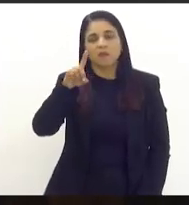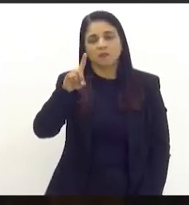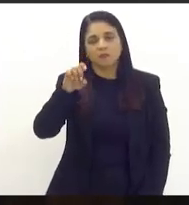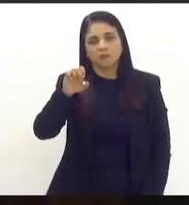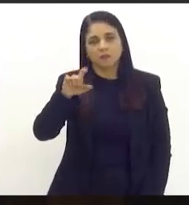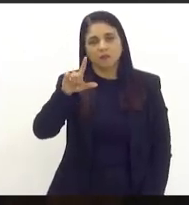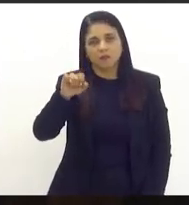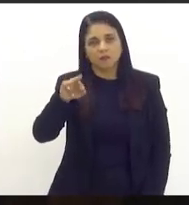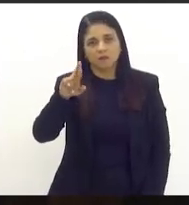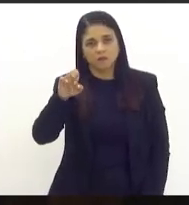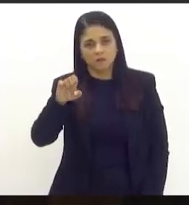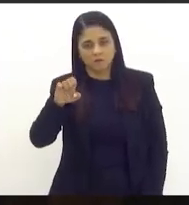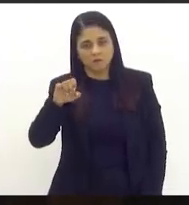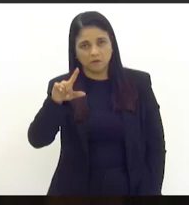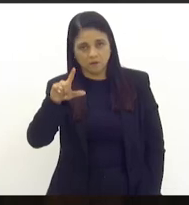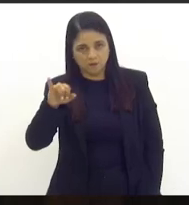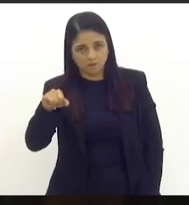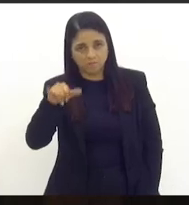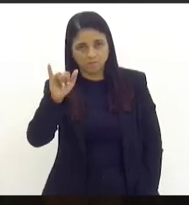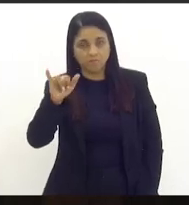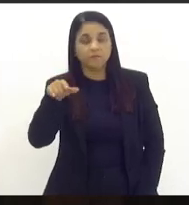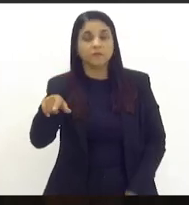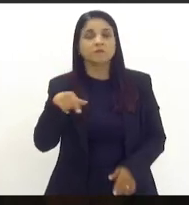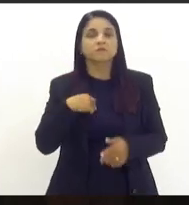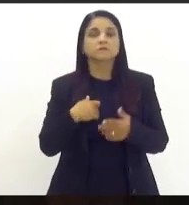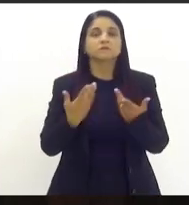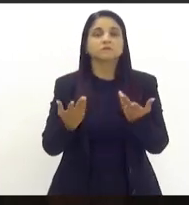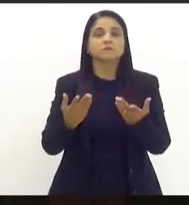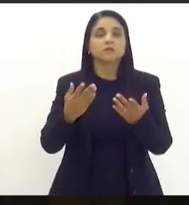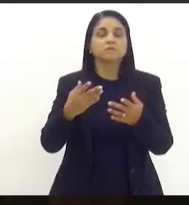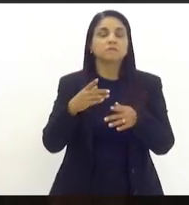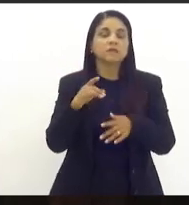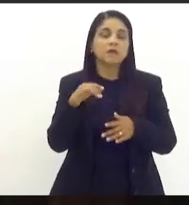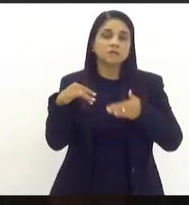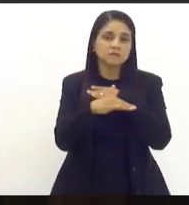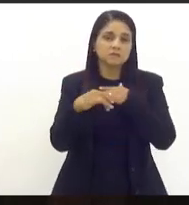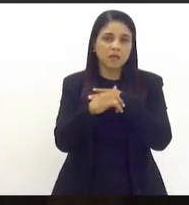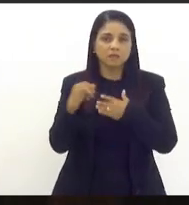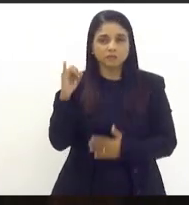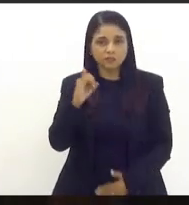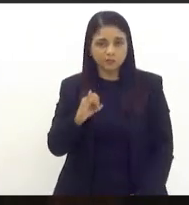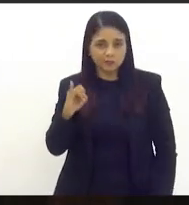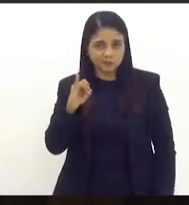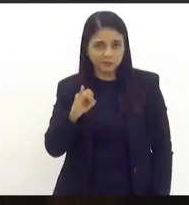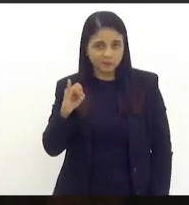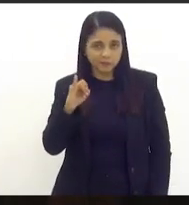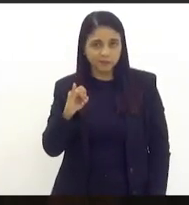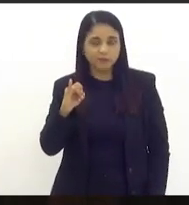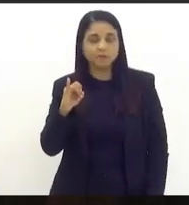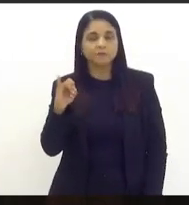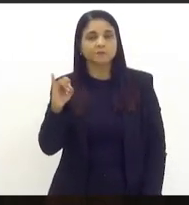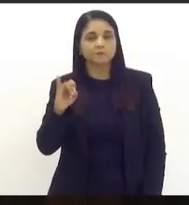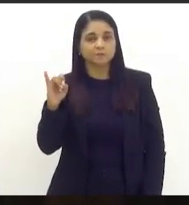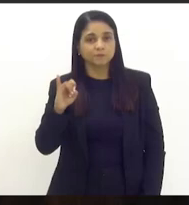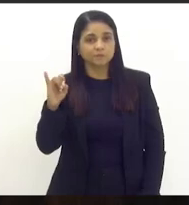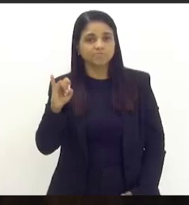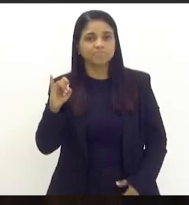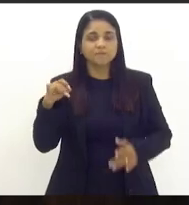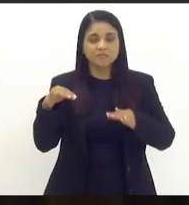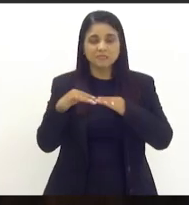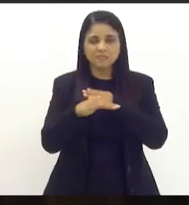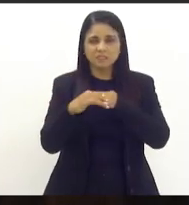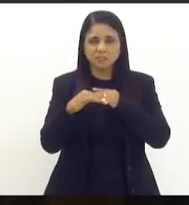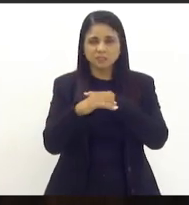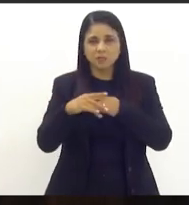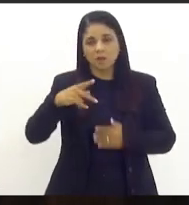que declara a cidade Itaboraí como cidade relevante paleontologia